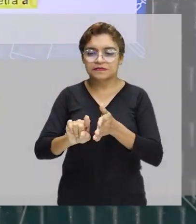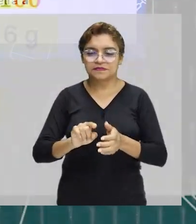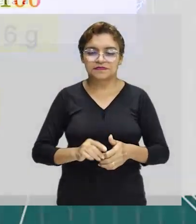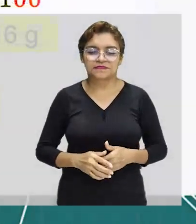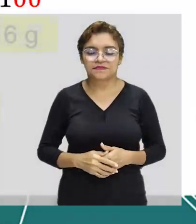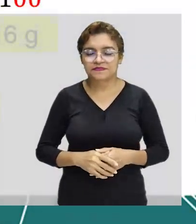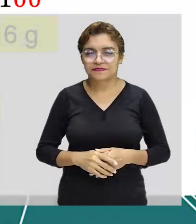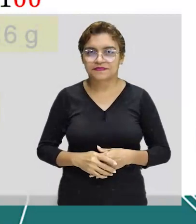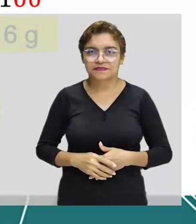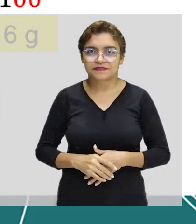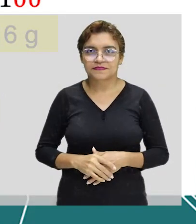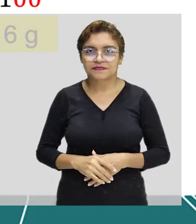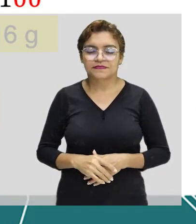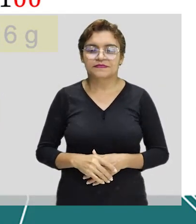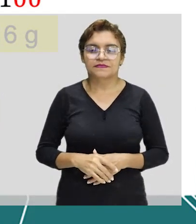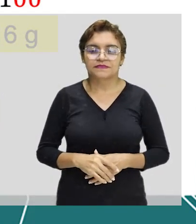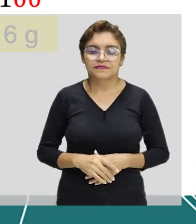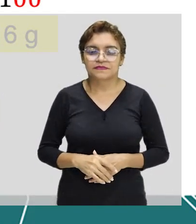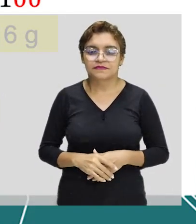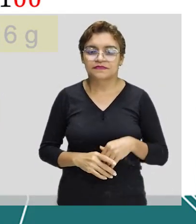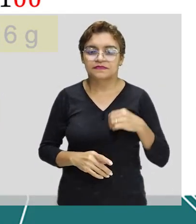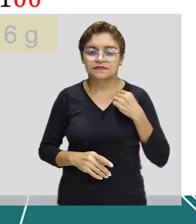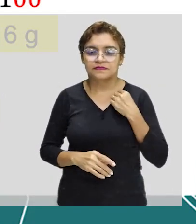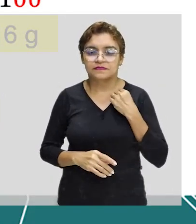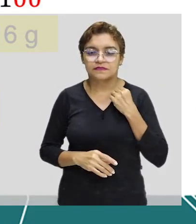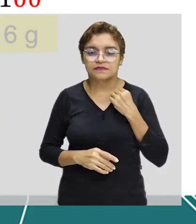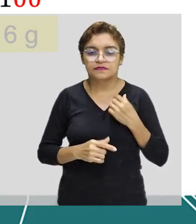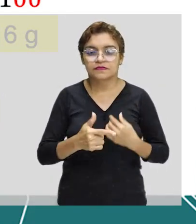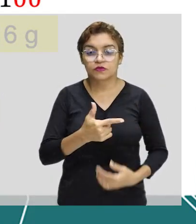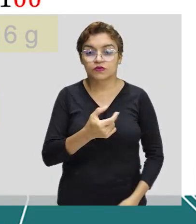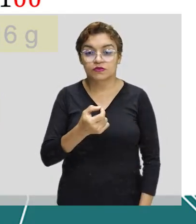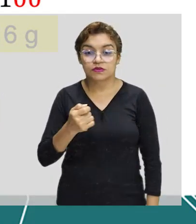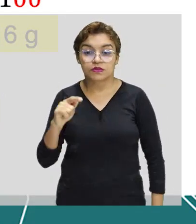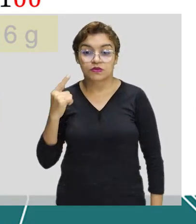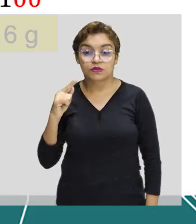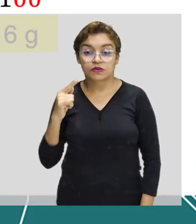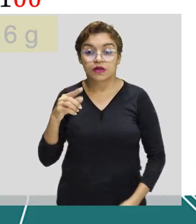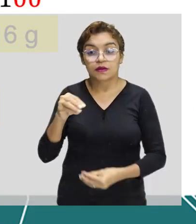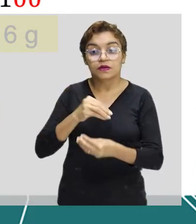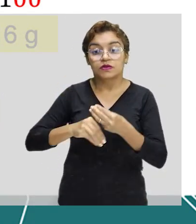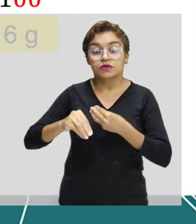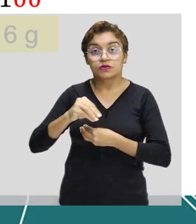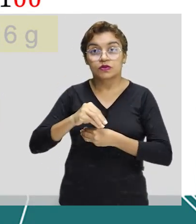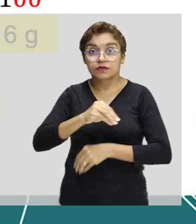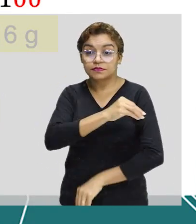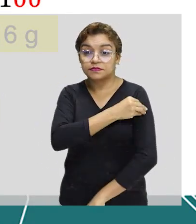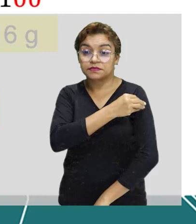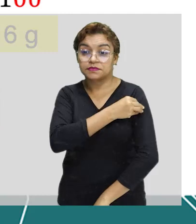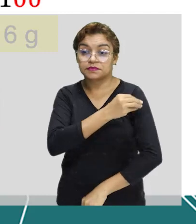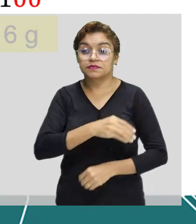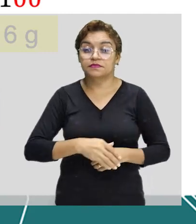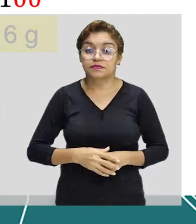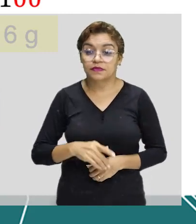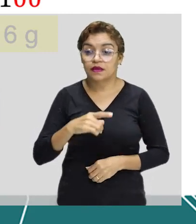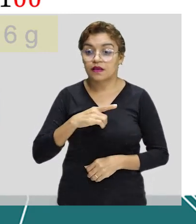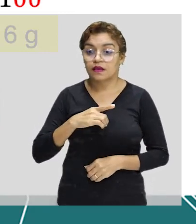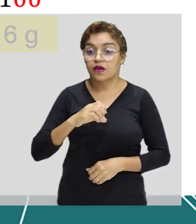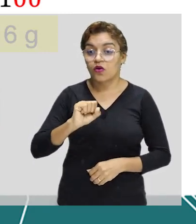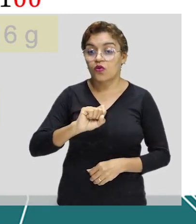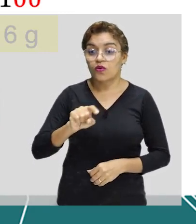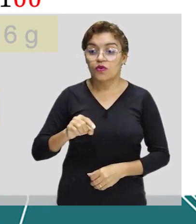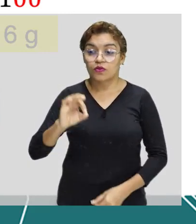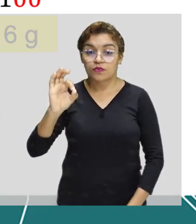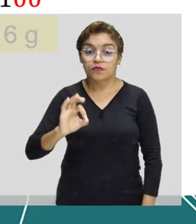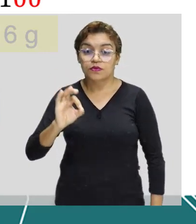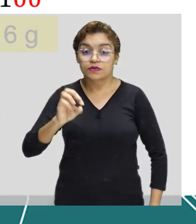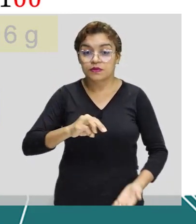Olha só. Em 200 gramas de solução alcoólica de fenolftaleína, contendo 8%